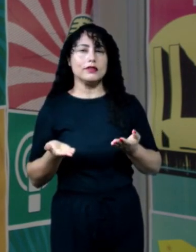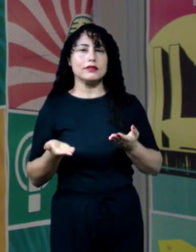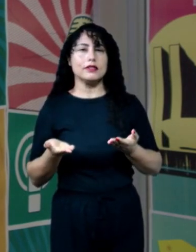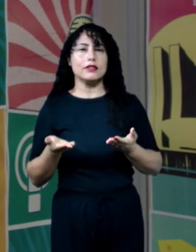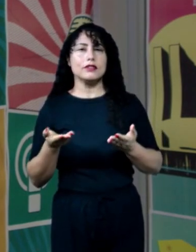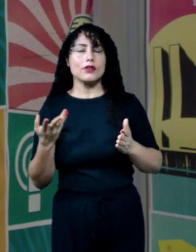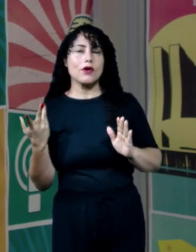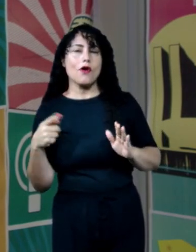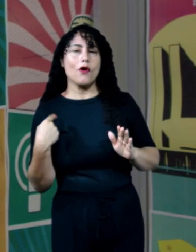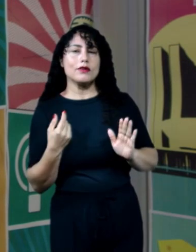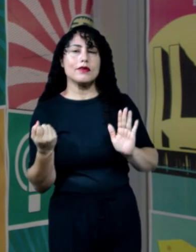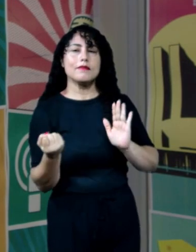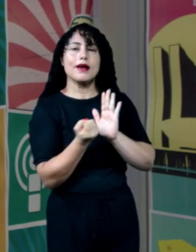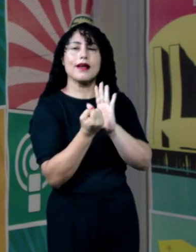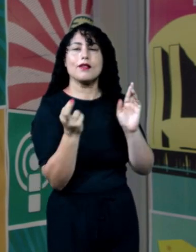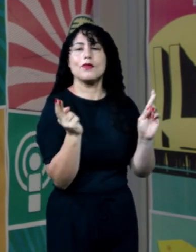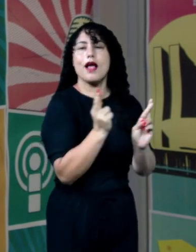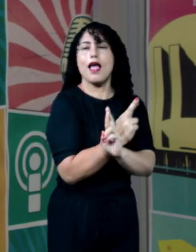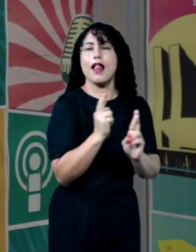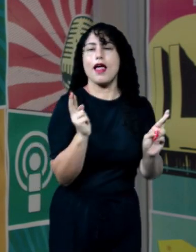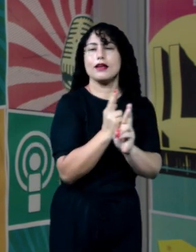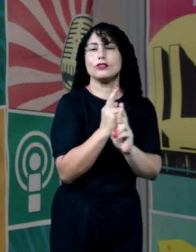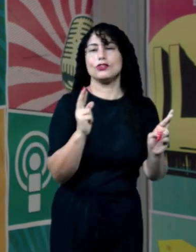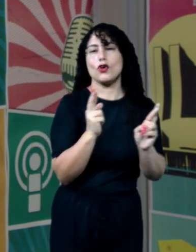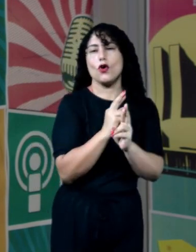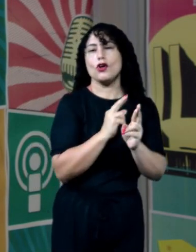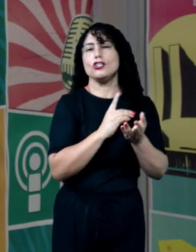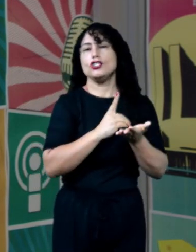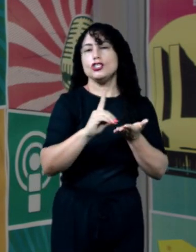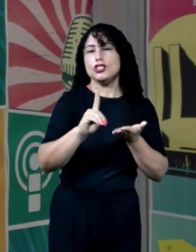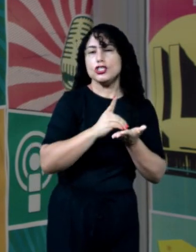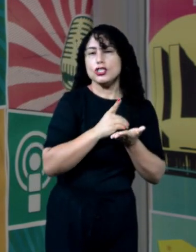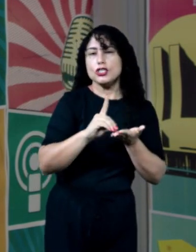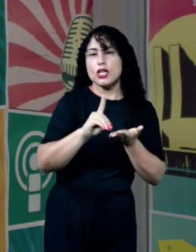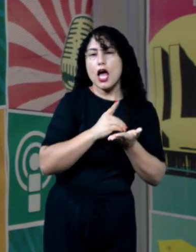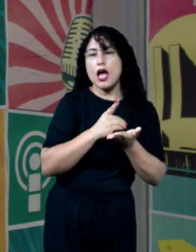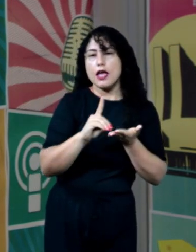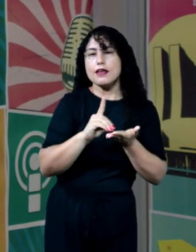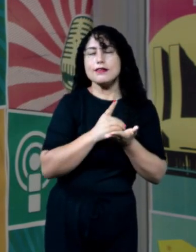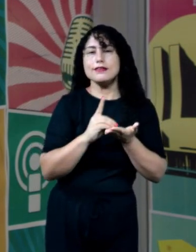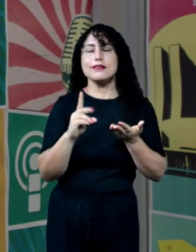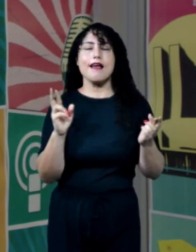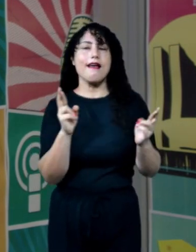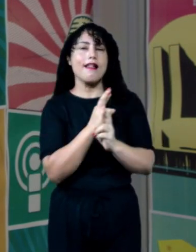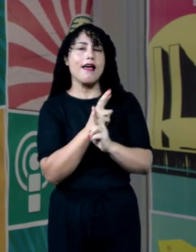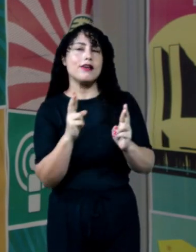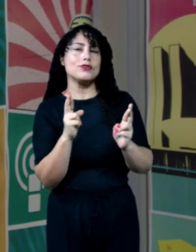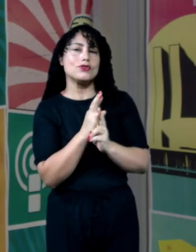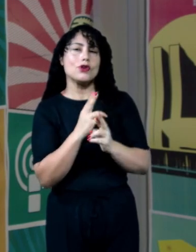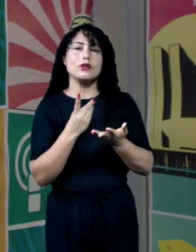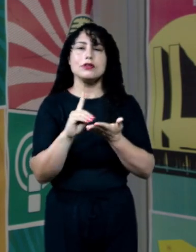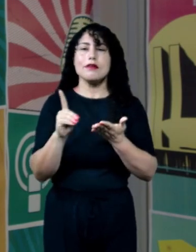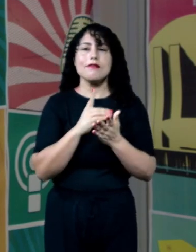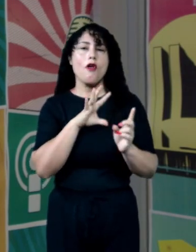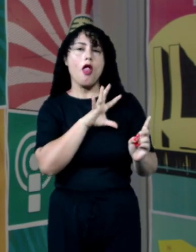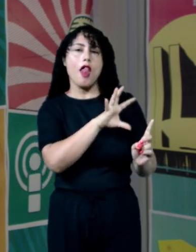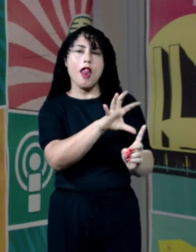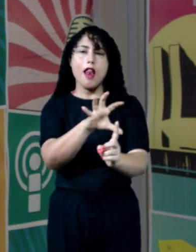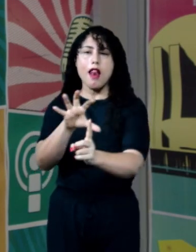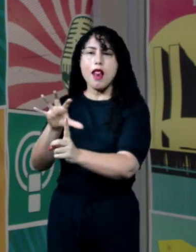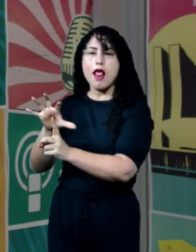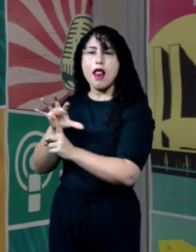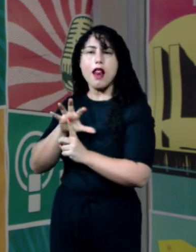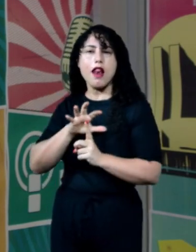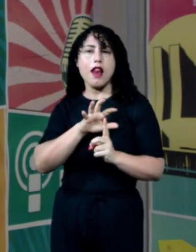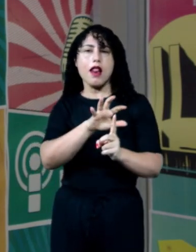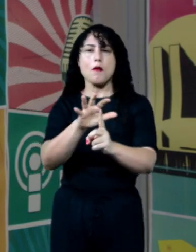marcado por relações digitais, e essas relações digitais, elas estão completamente influenciadas